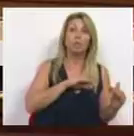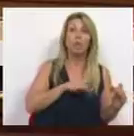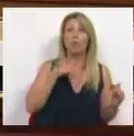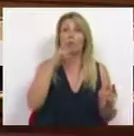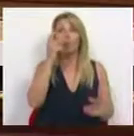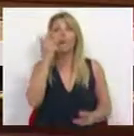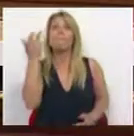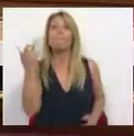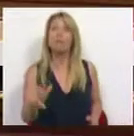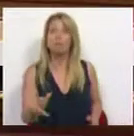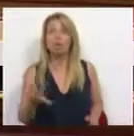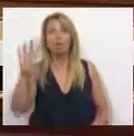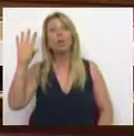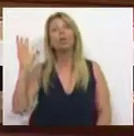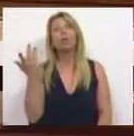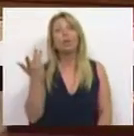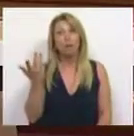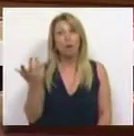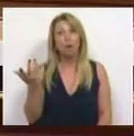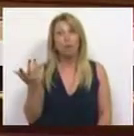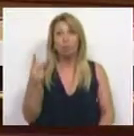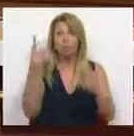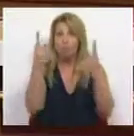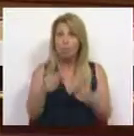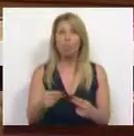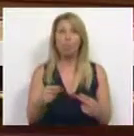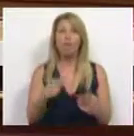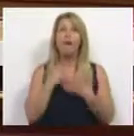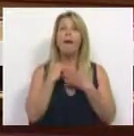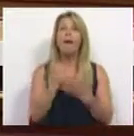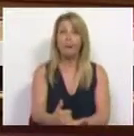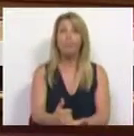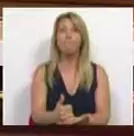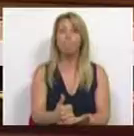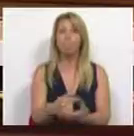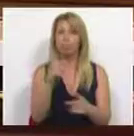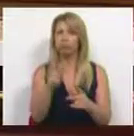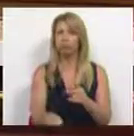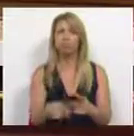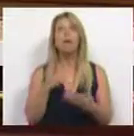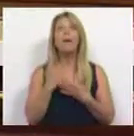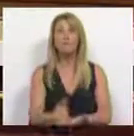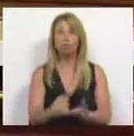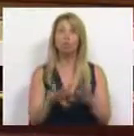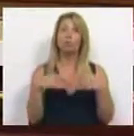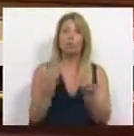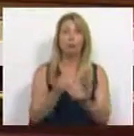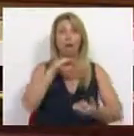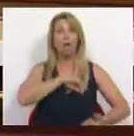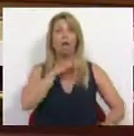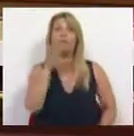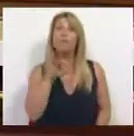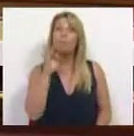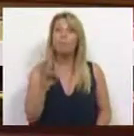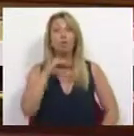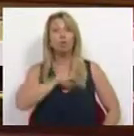das pensões, e quando cortou nos apoios sociais, designadamente no abono de família, subsídio